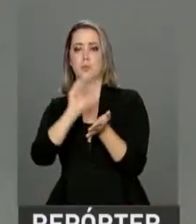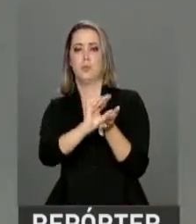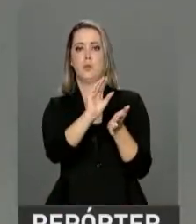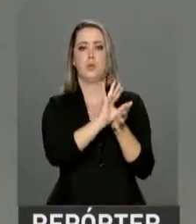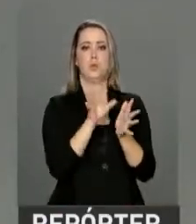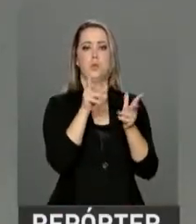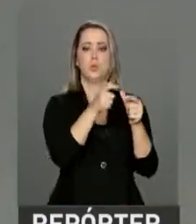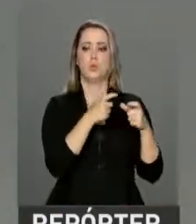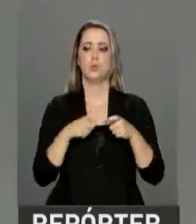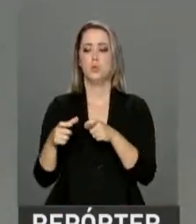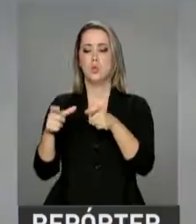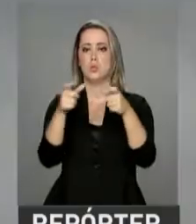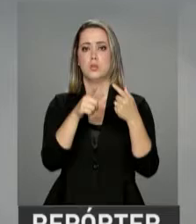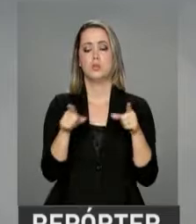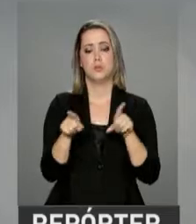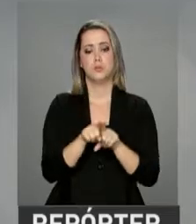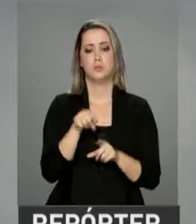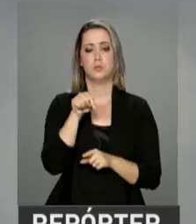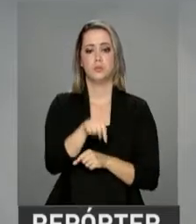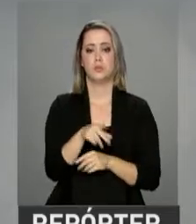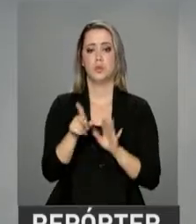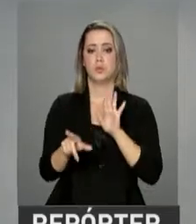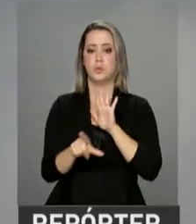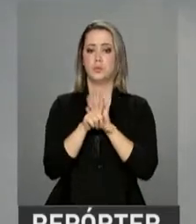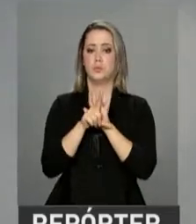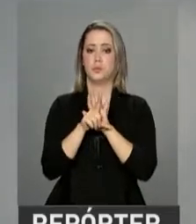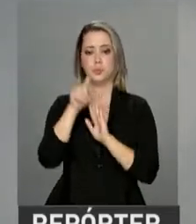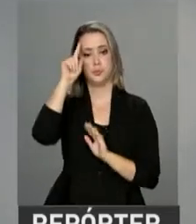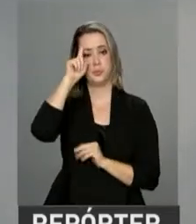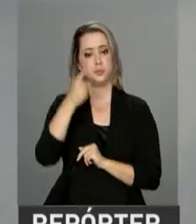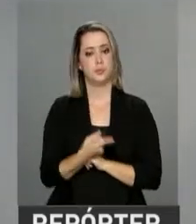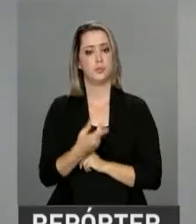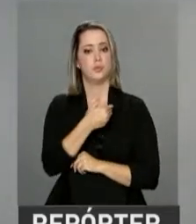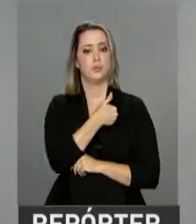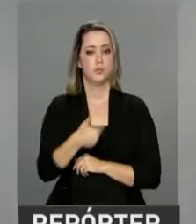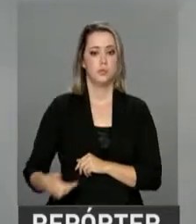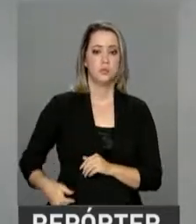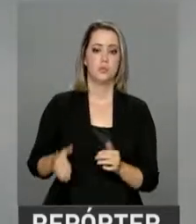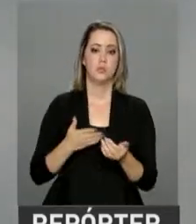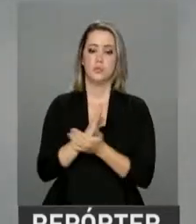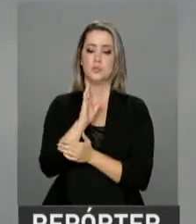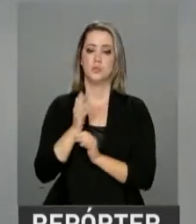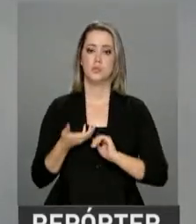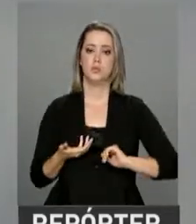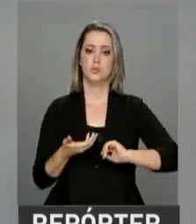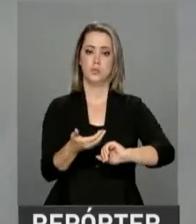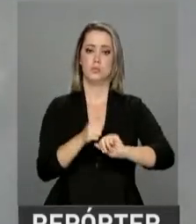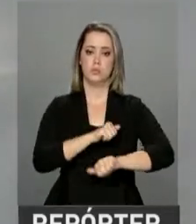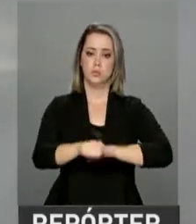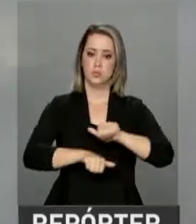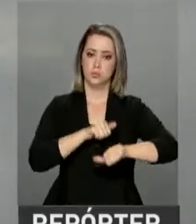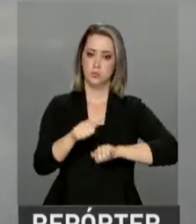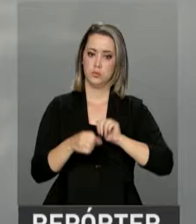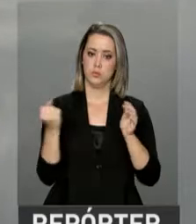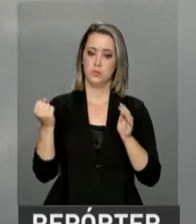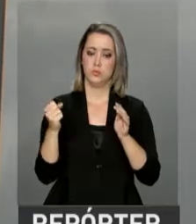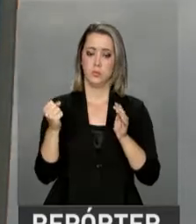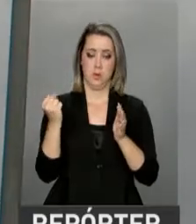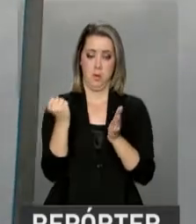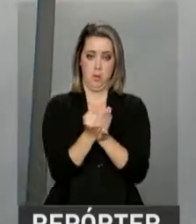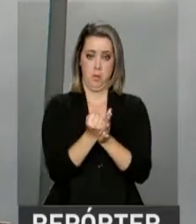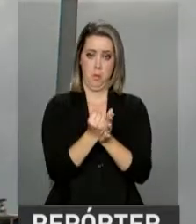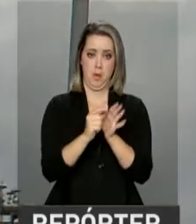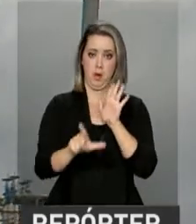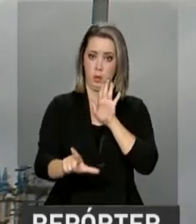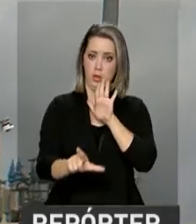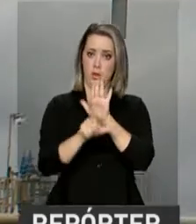de todos os campos do pré-sal, como previa a legislação, o governo, com a aprovação do Congresso, mudou o marco regulatório. Com a